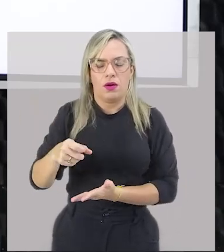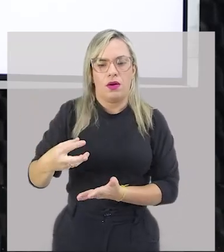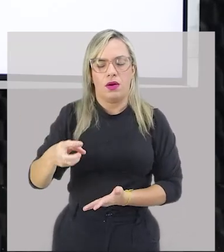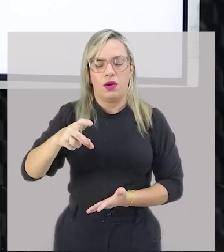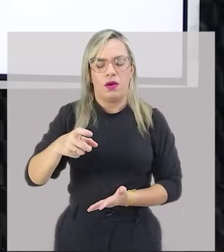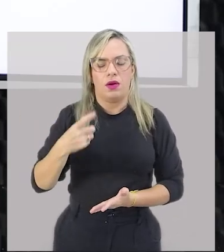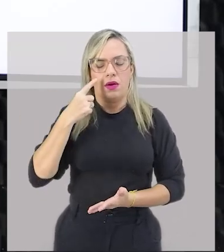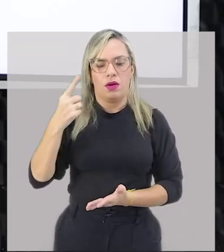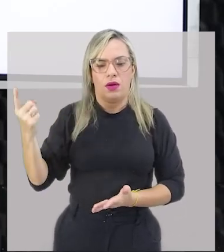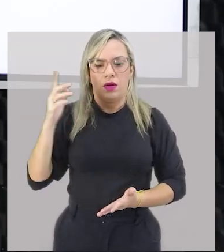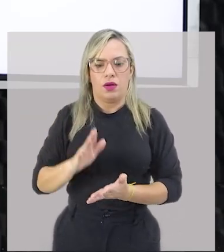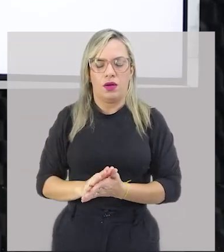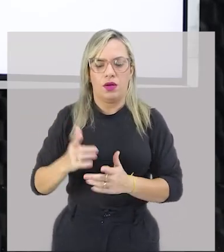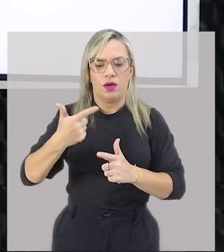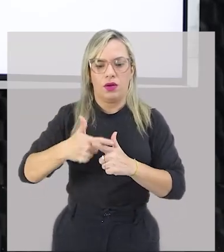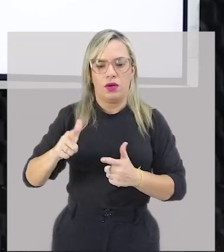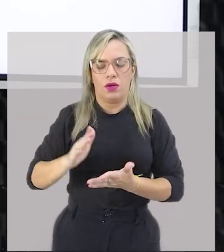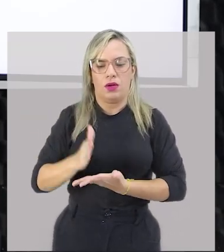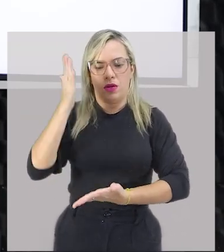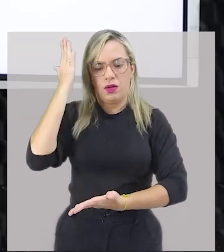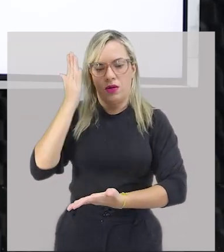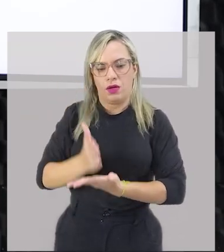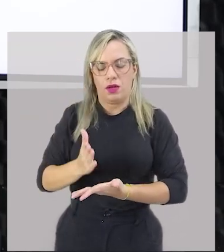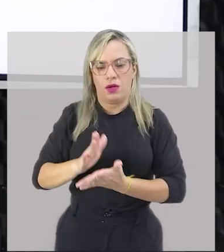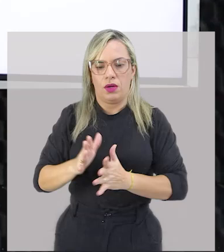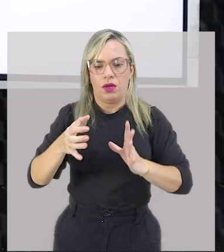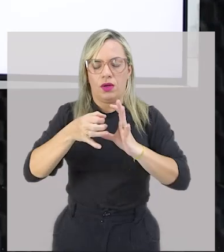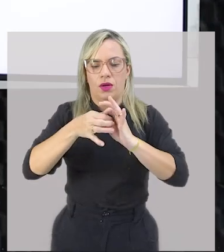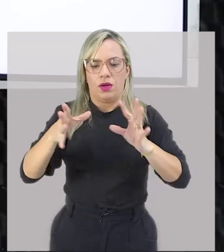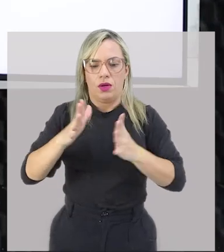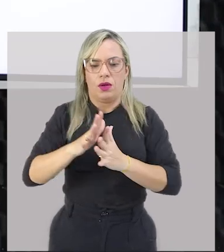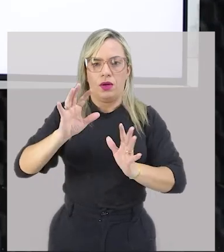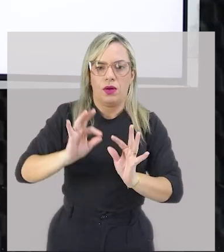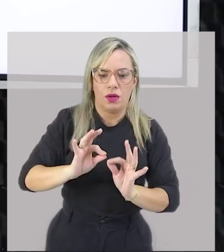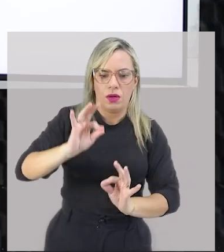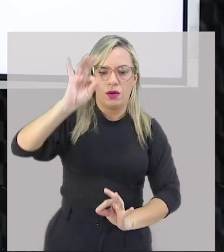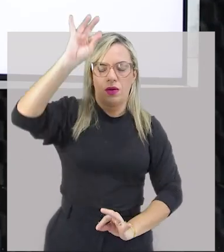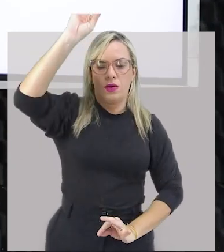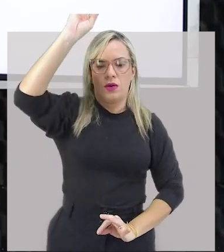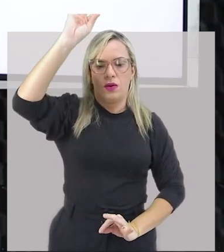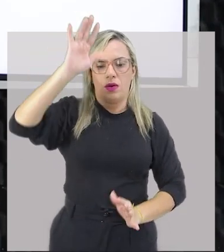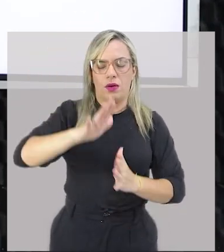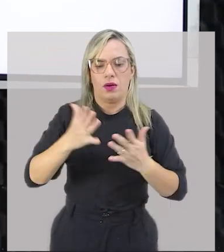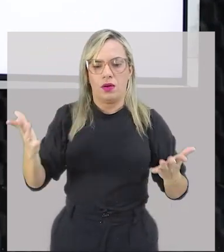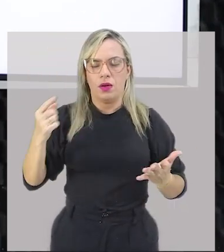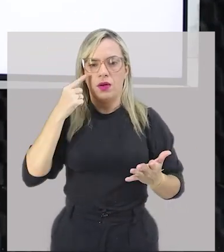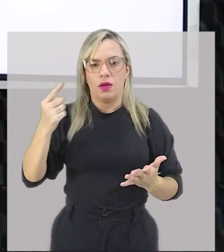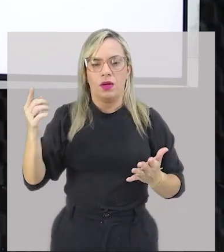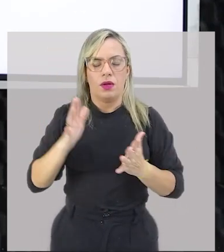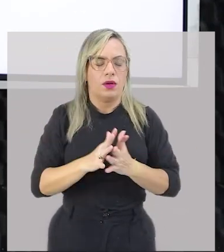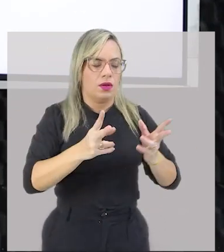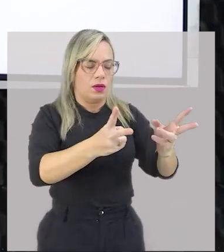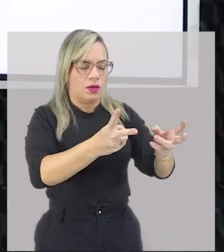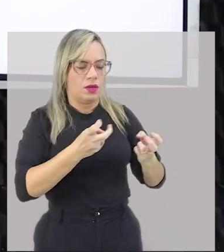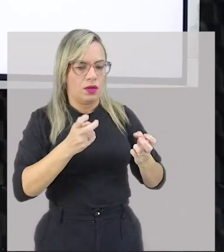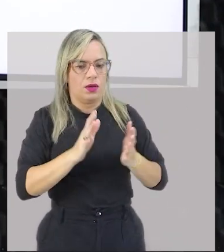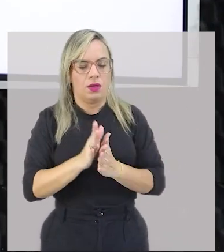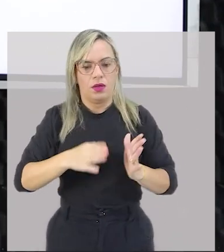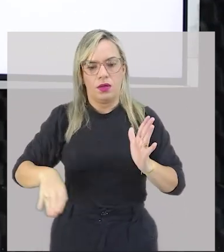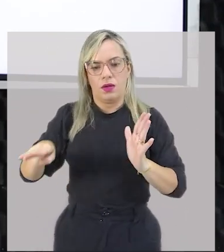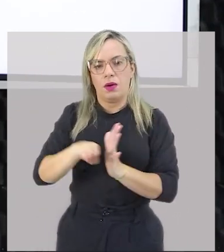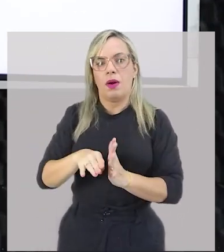e dividir ela ao meio, soltar de uma certa altura essas 2 folhas de papel, vocês vão perceber que elas vão